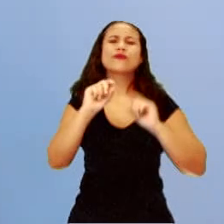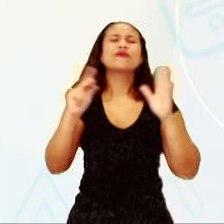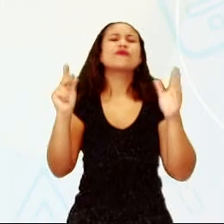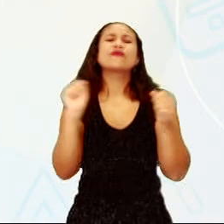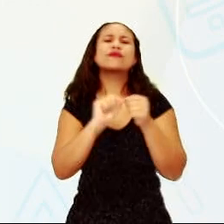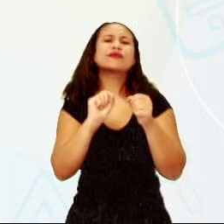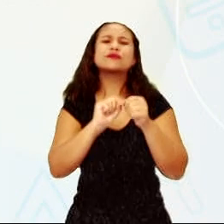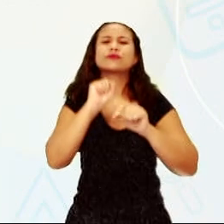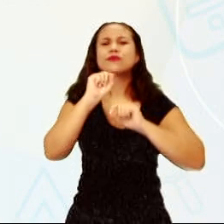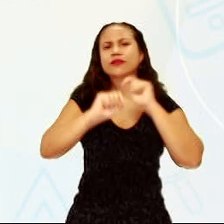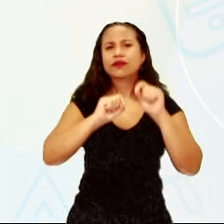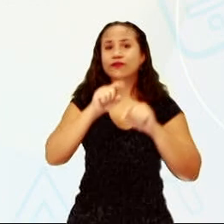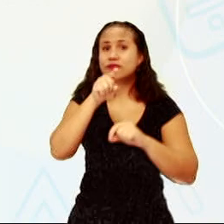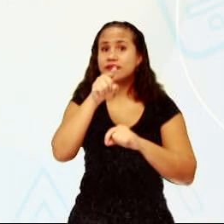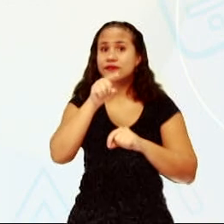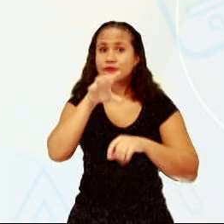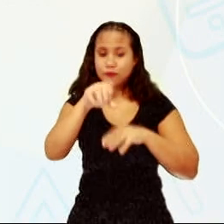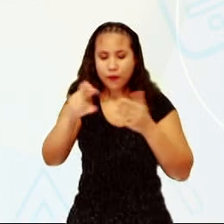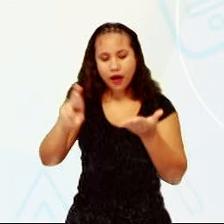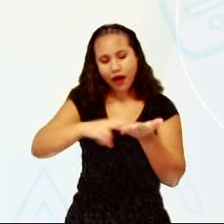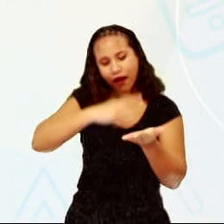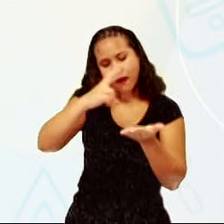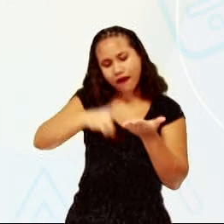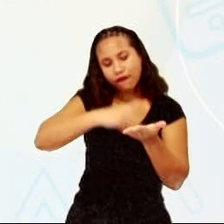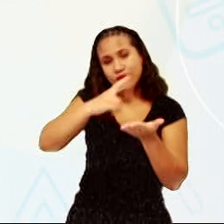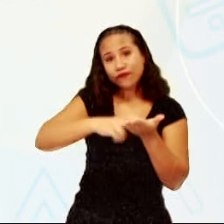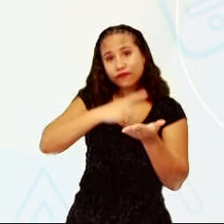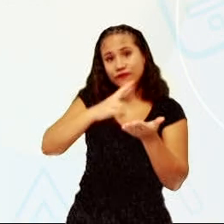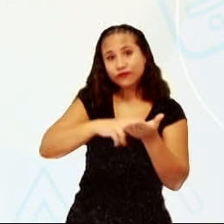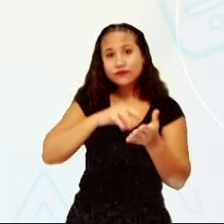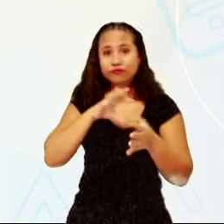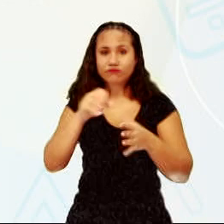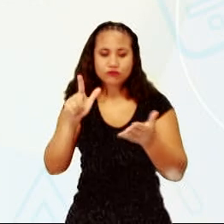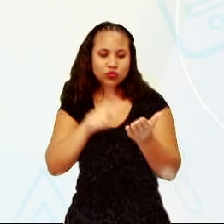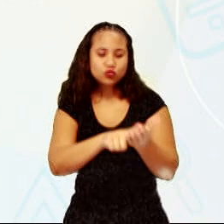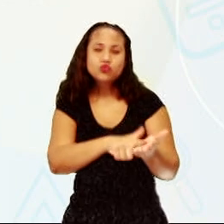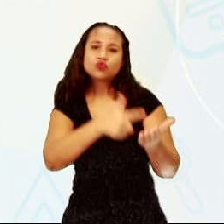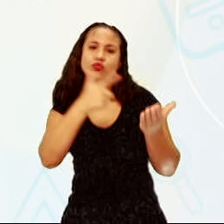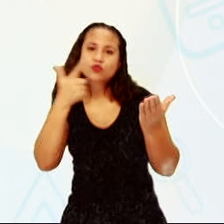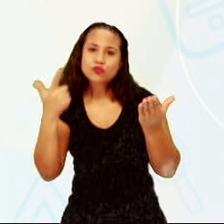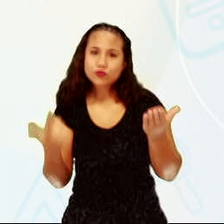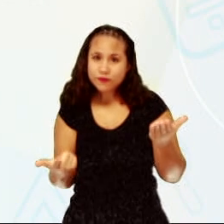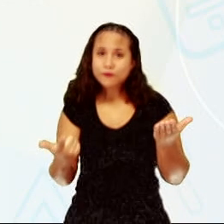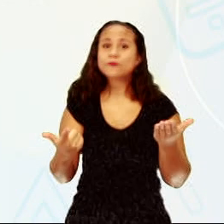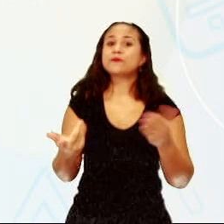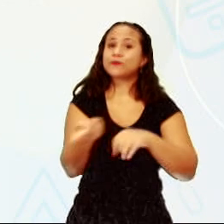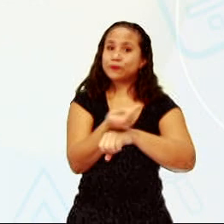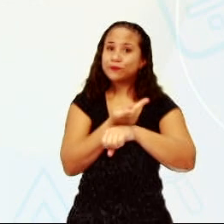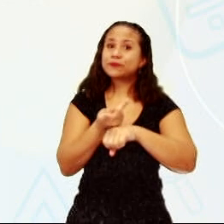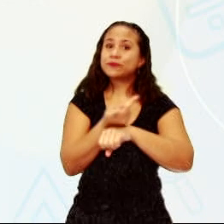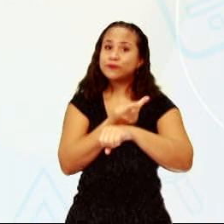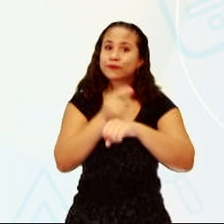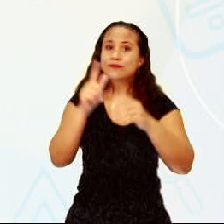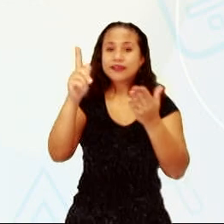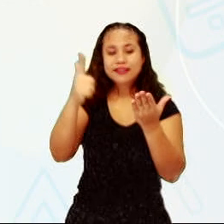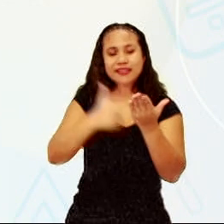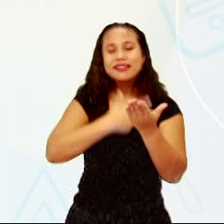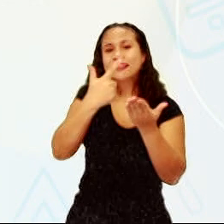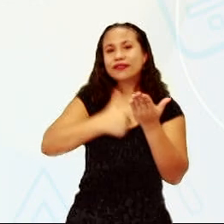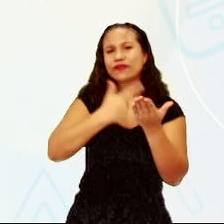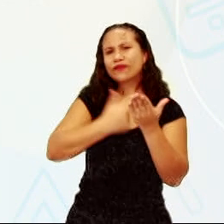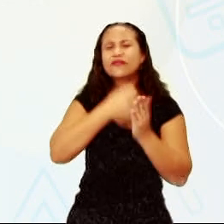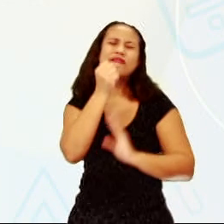fazer? Vocês vão pegar revistas, vocês vão pegar jornais, vocês vão pegar livros